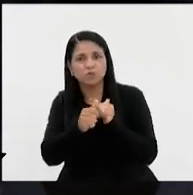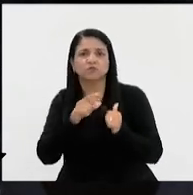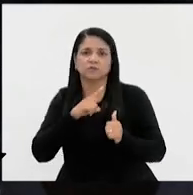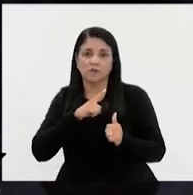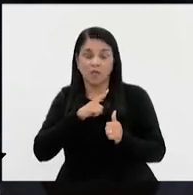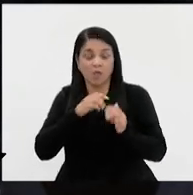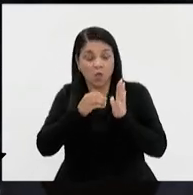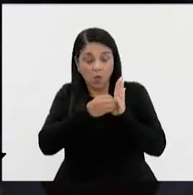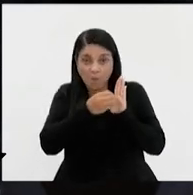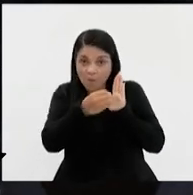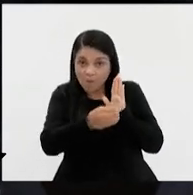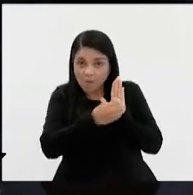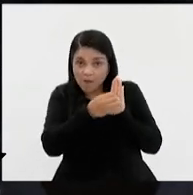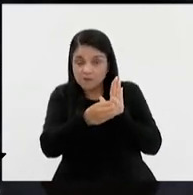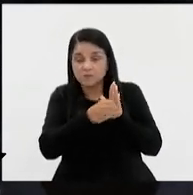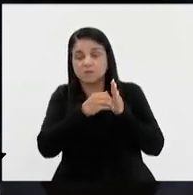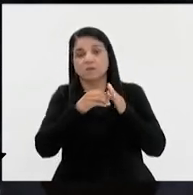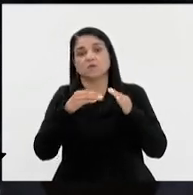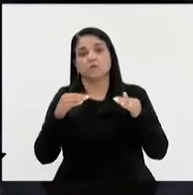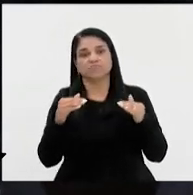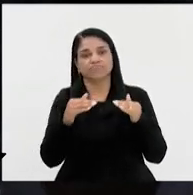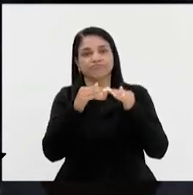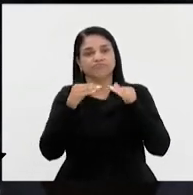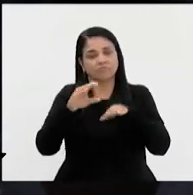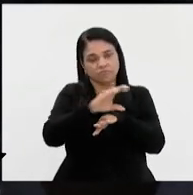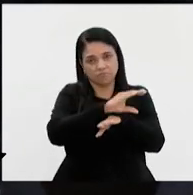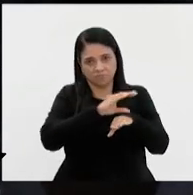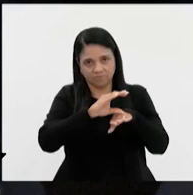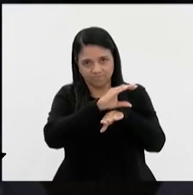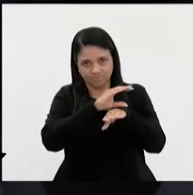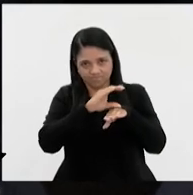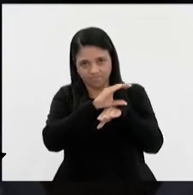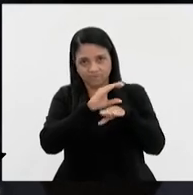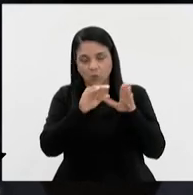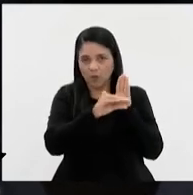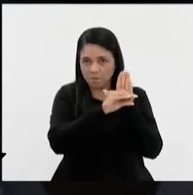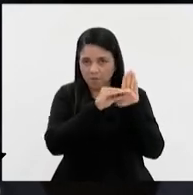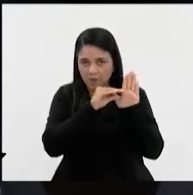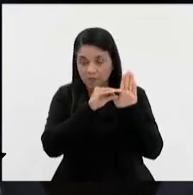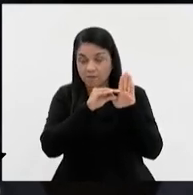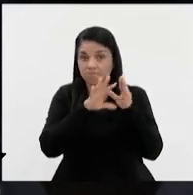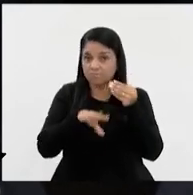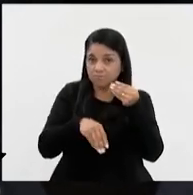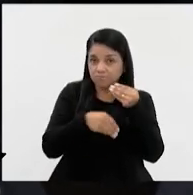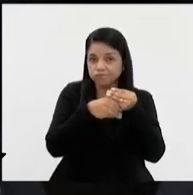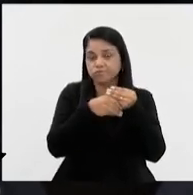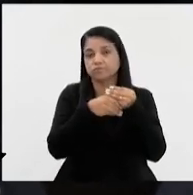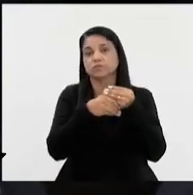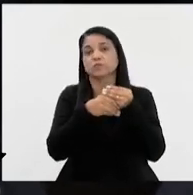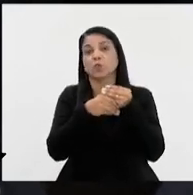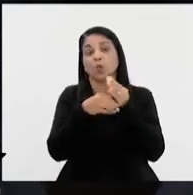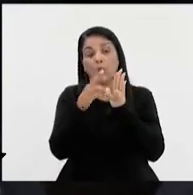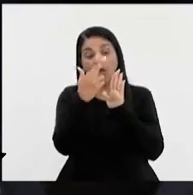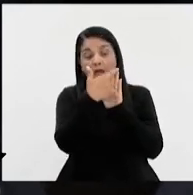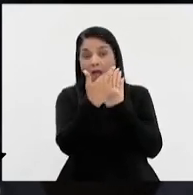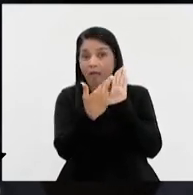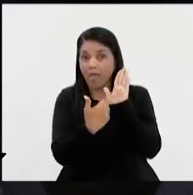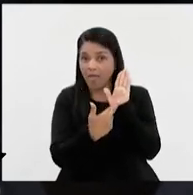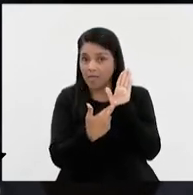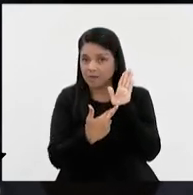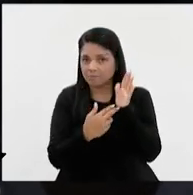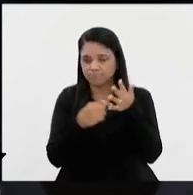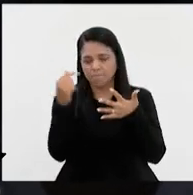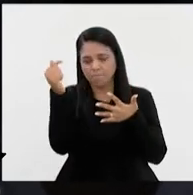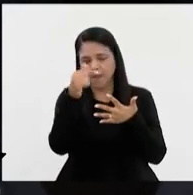parecer, constitucionalidade, com emenda, né? Mas colocamos com emenda como um dos critérios. Perfeito. Para não ser o